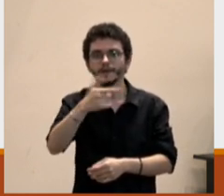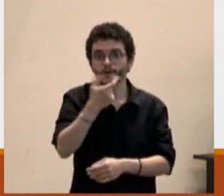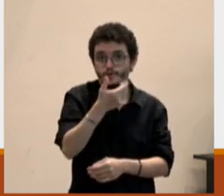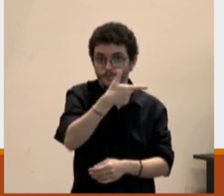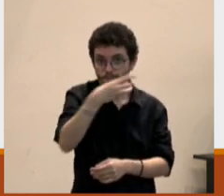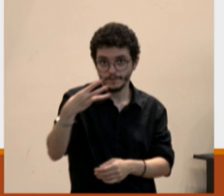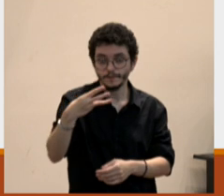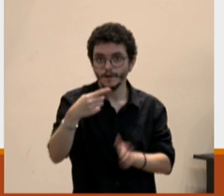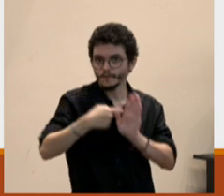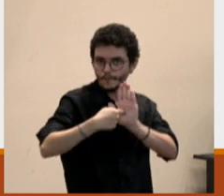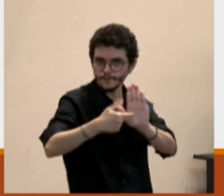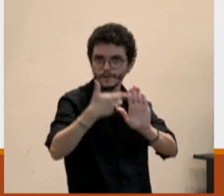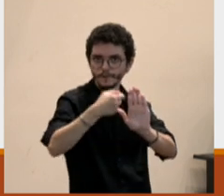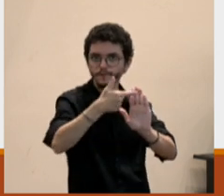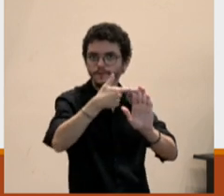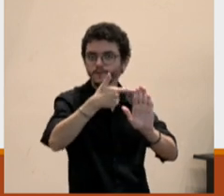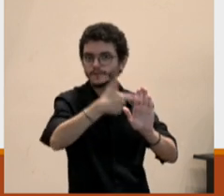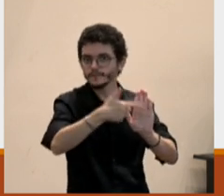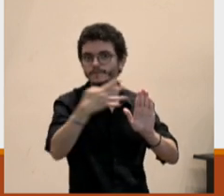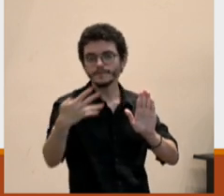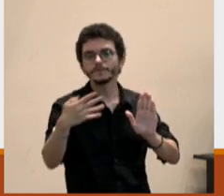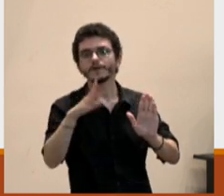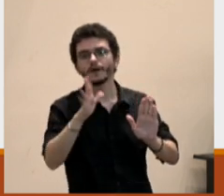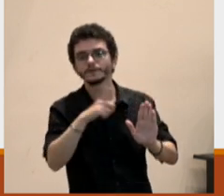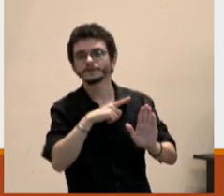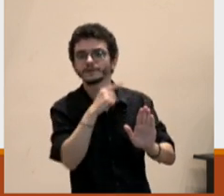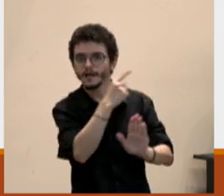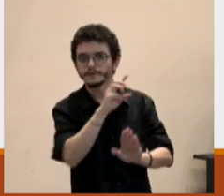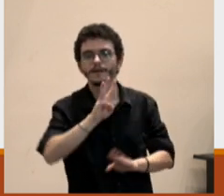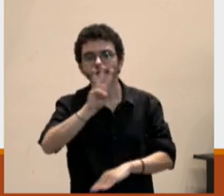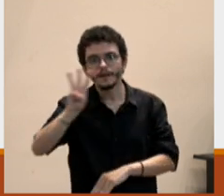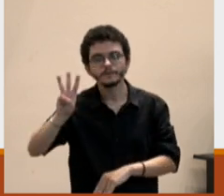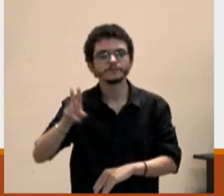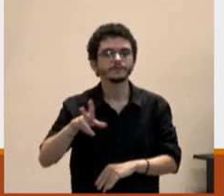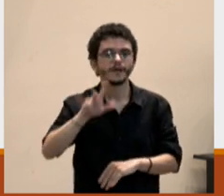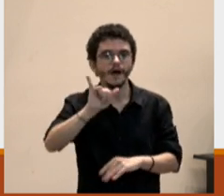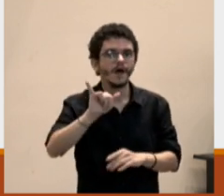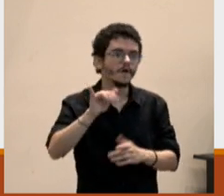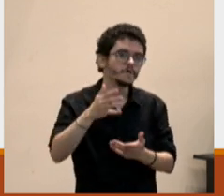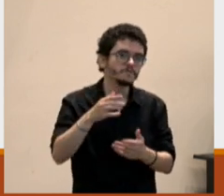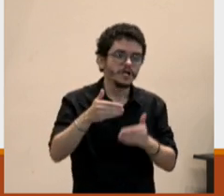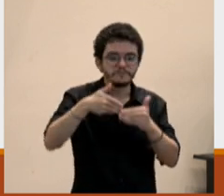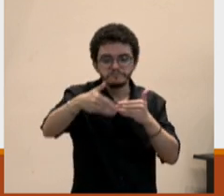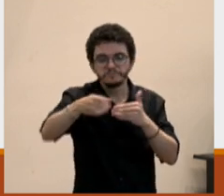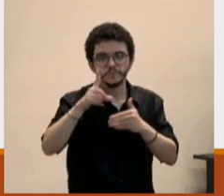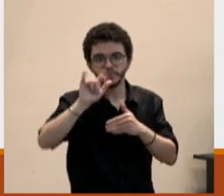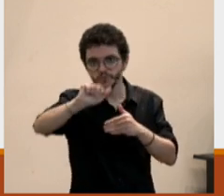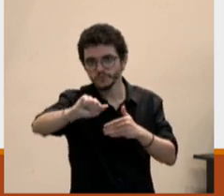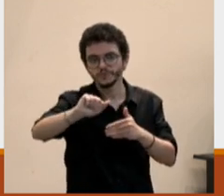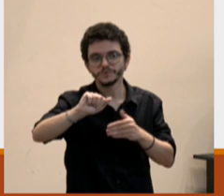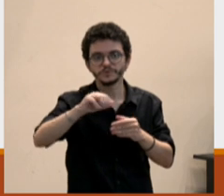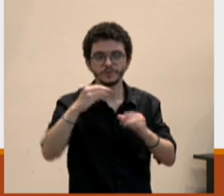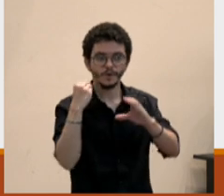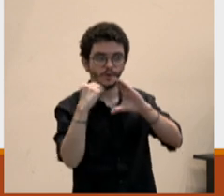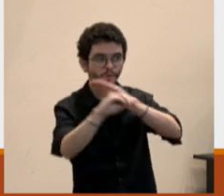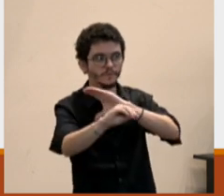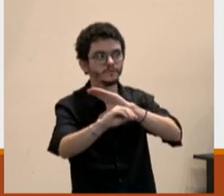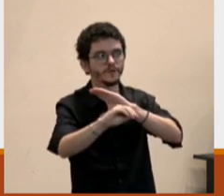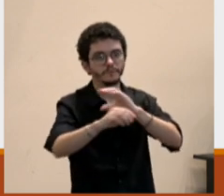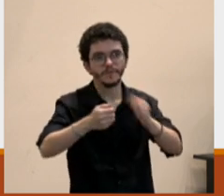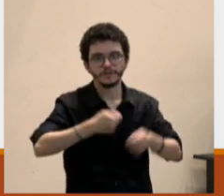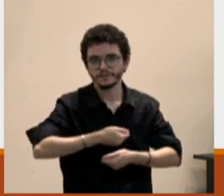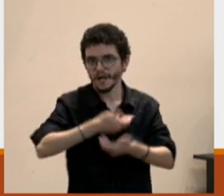CAQI 2024, que está lá no forno para sair, e deve sair nos próximos dias. Eu vou mandar para todas